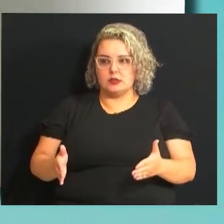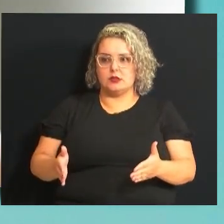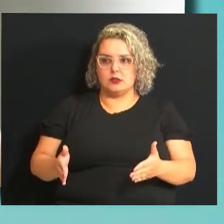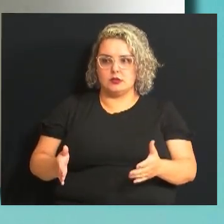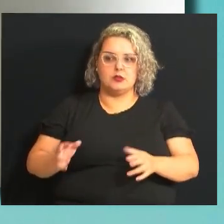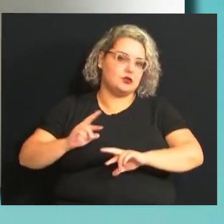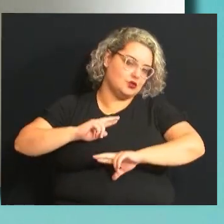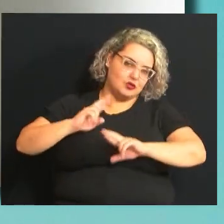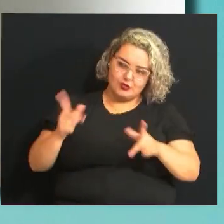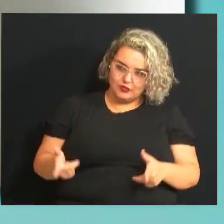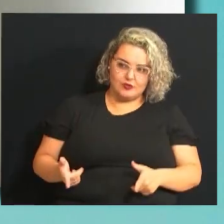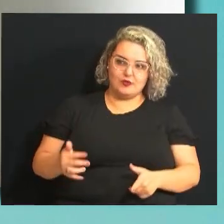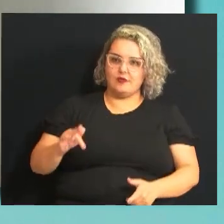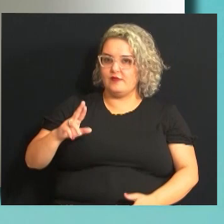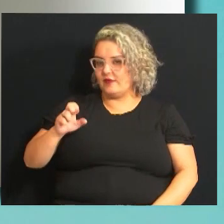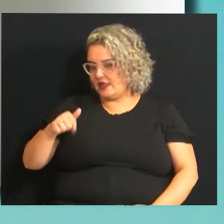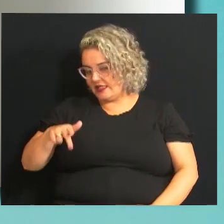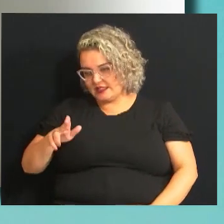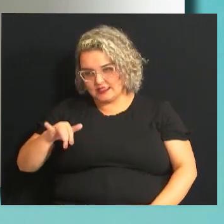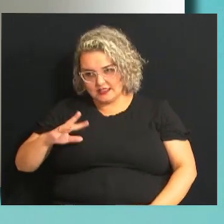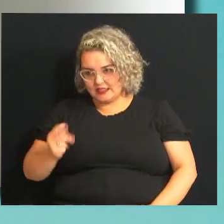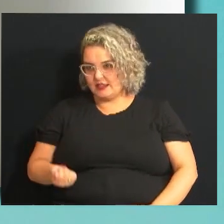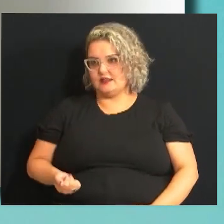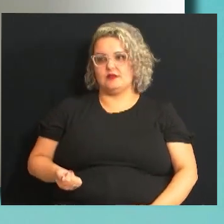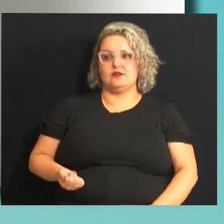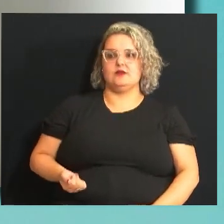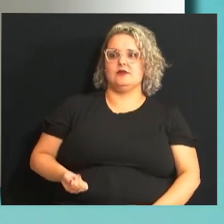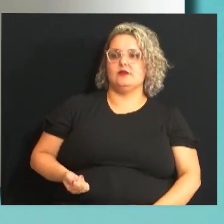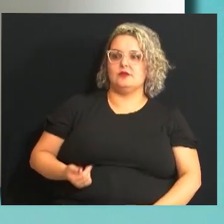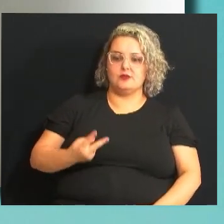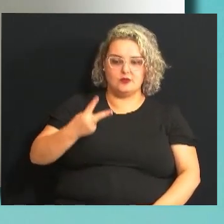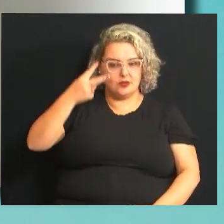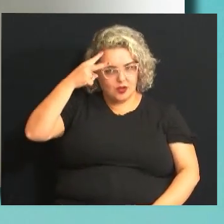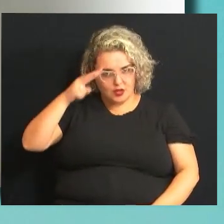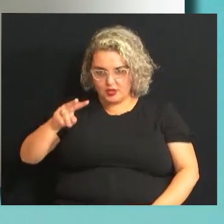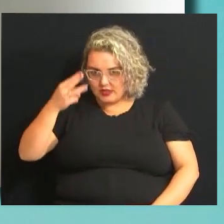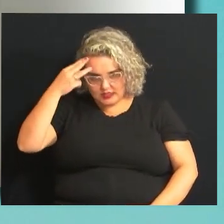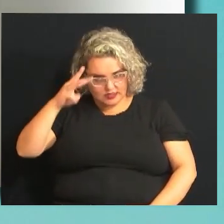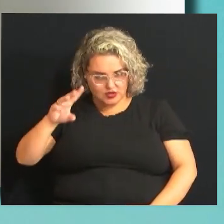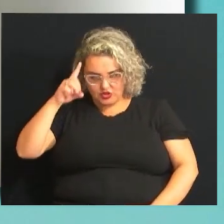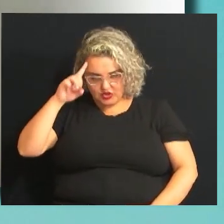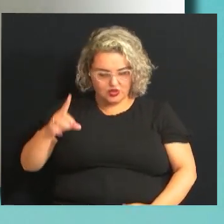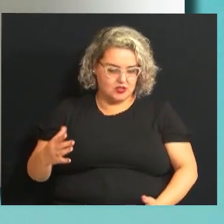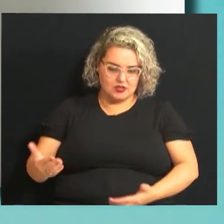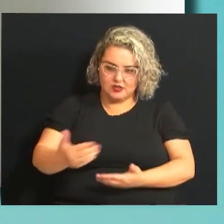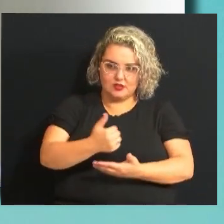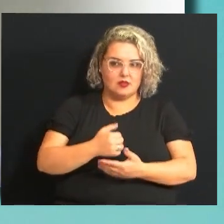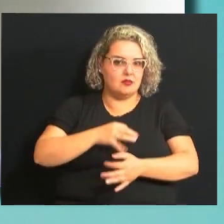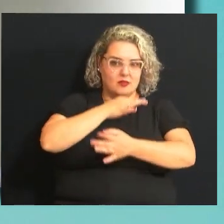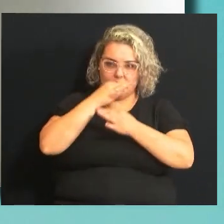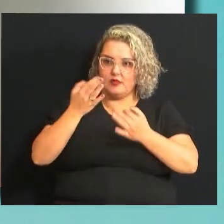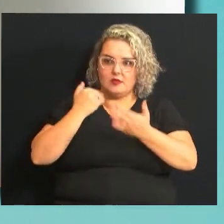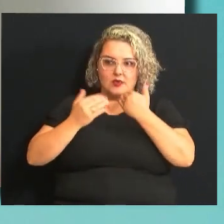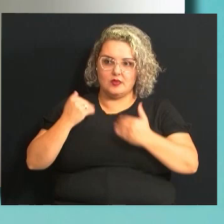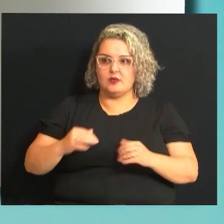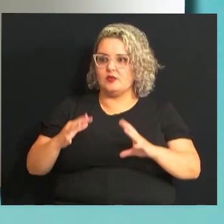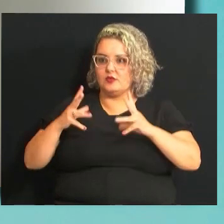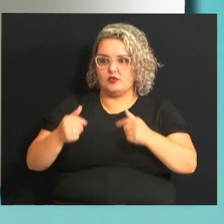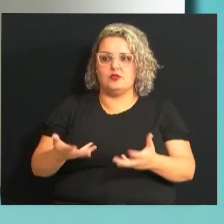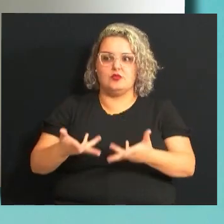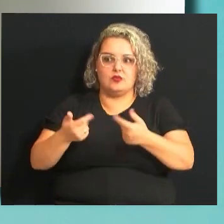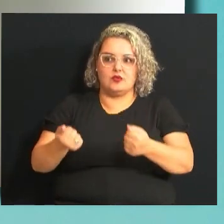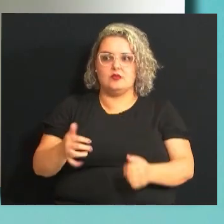quarta-feira, X horário, você vai receber essa cesta é, fresquinha, com alimentos a 2 dias de